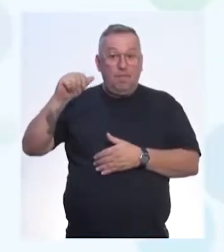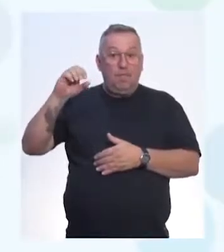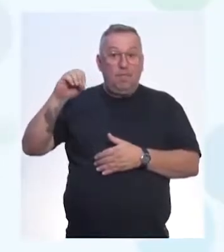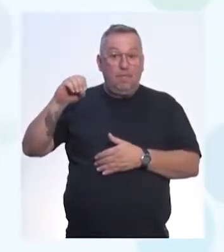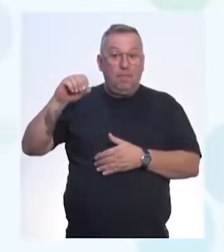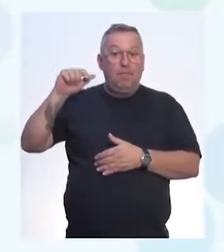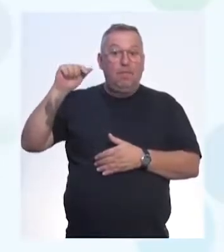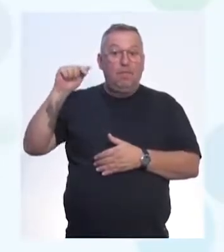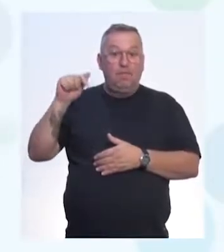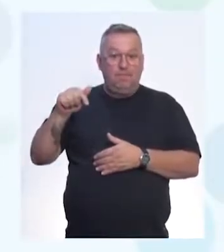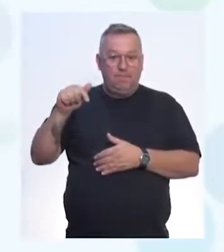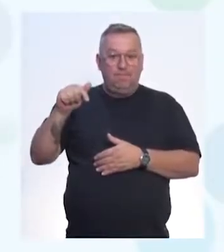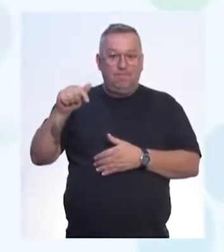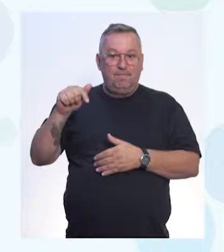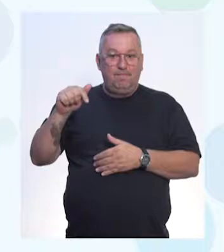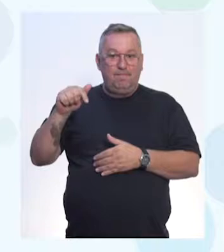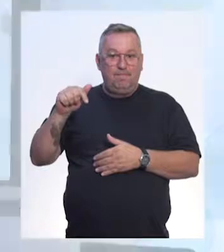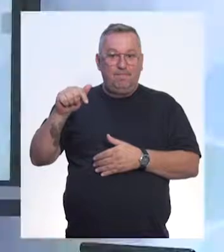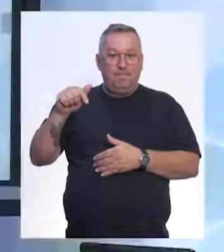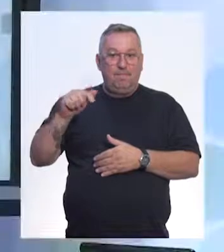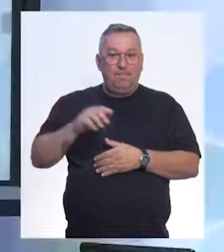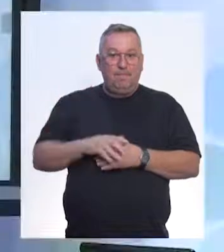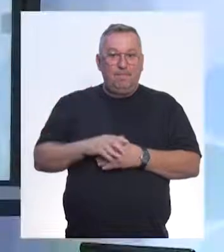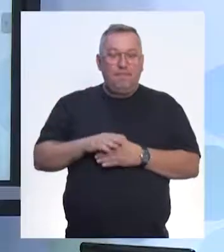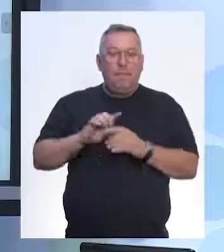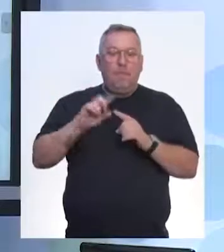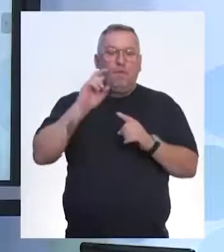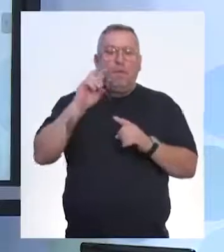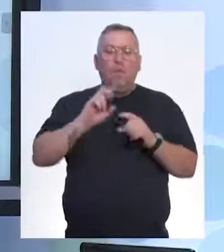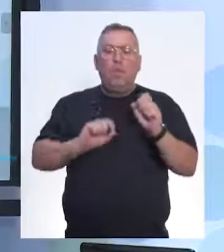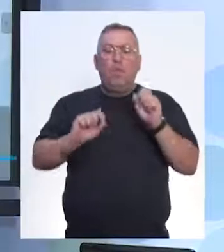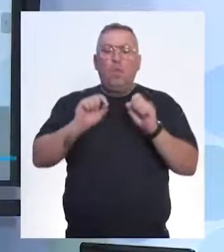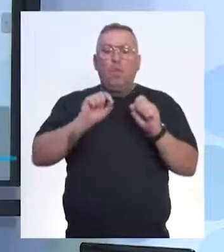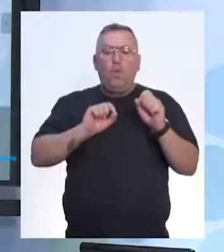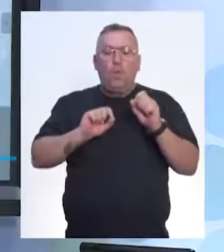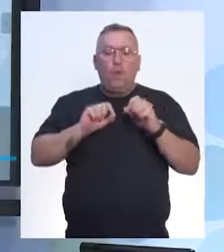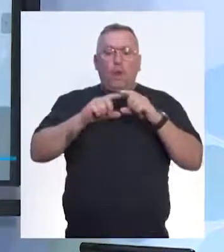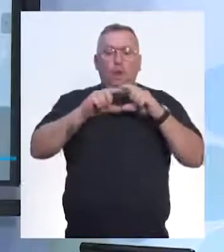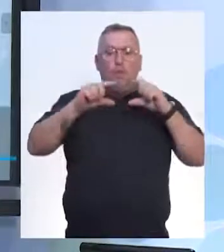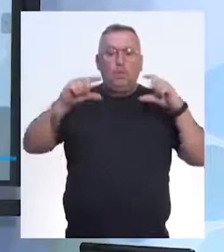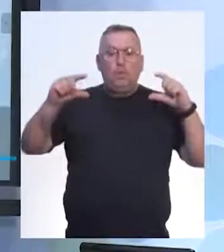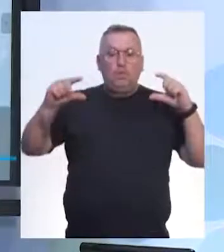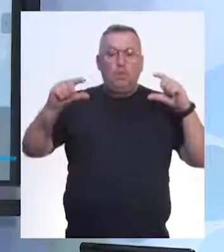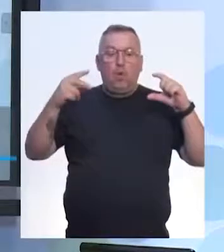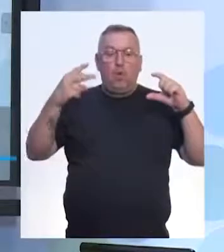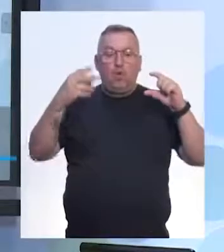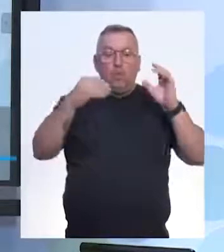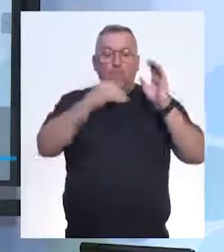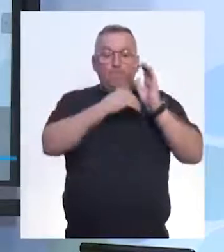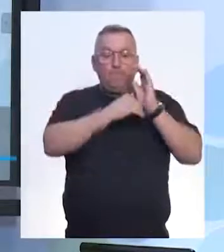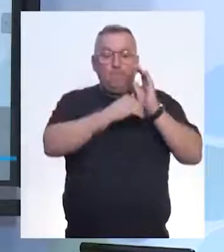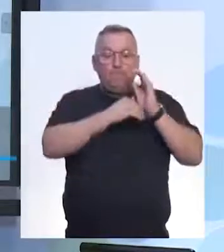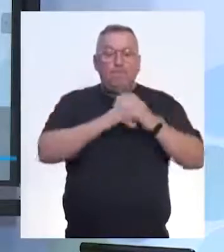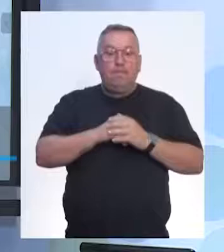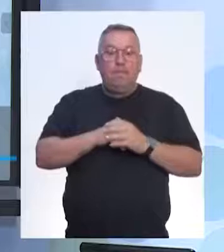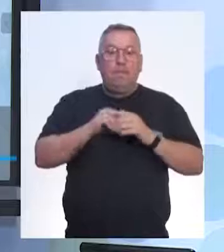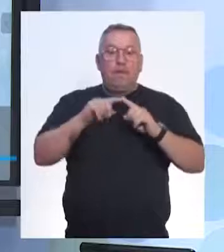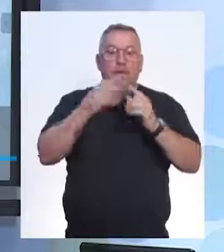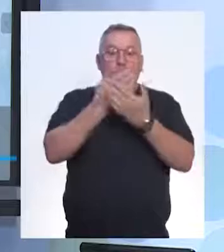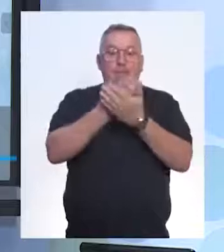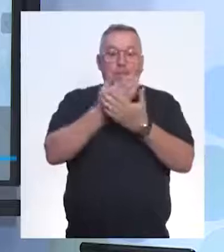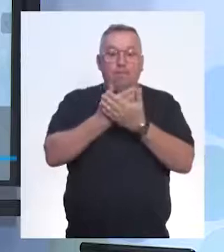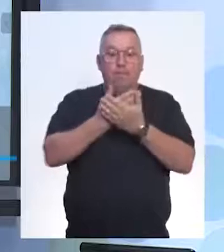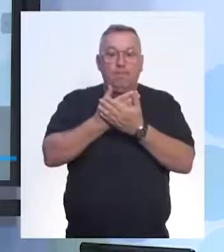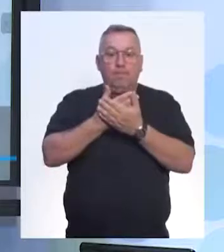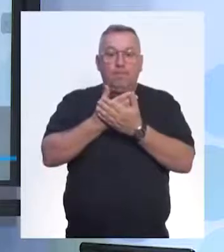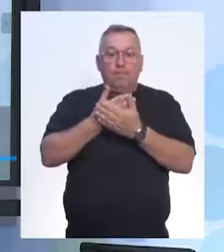MA 07. Tratando, então, das equações com duas incógnitas. Essa aula aí terá uma